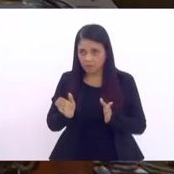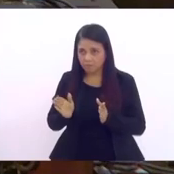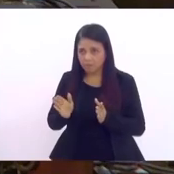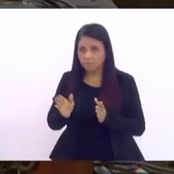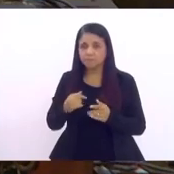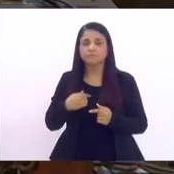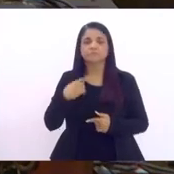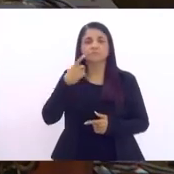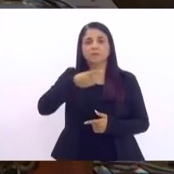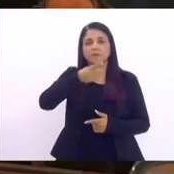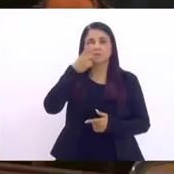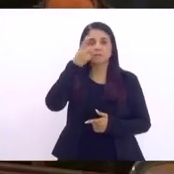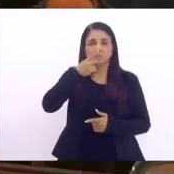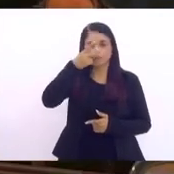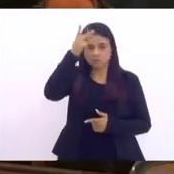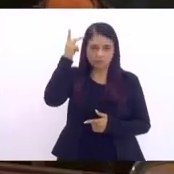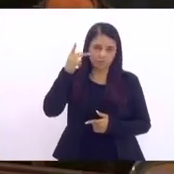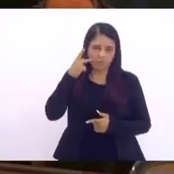por favor.